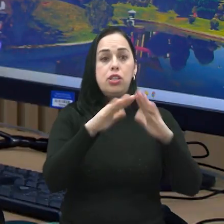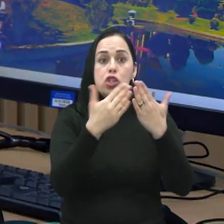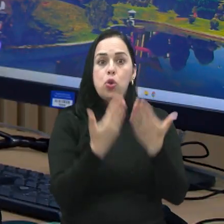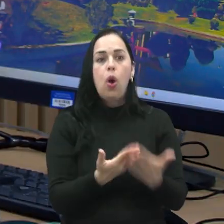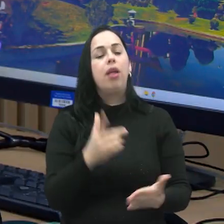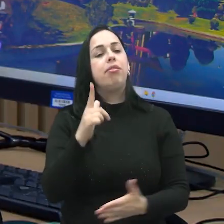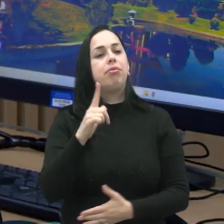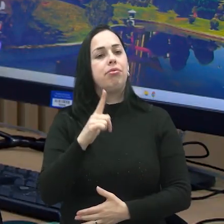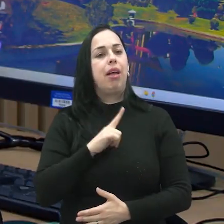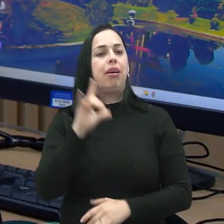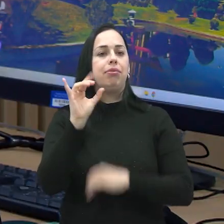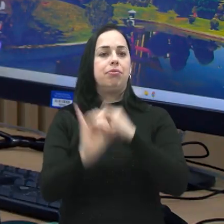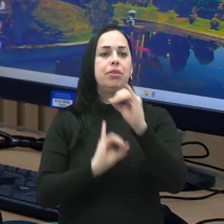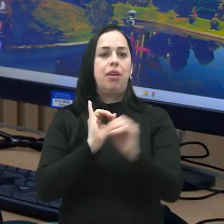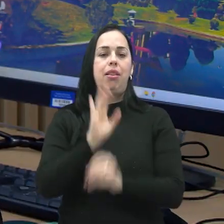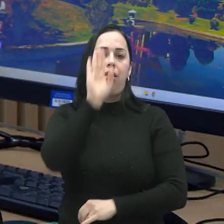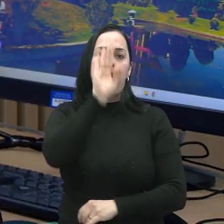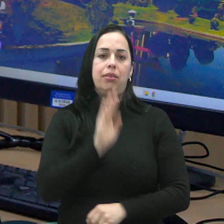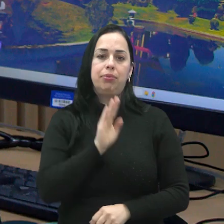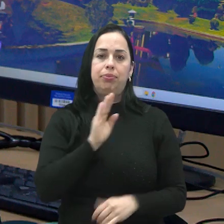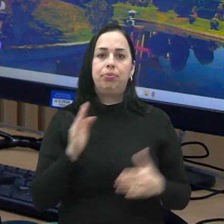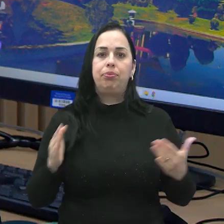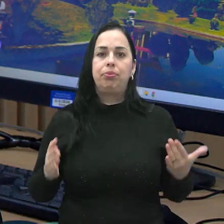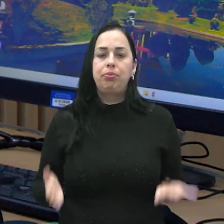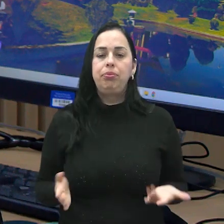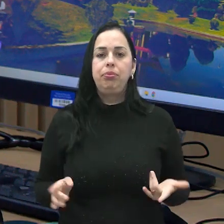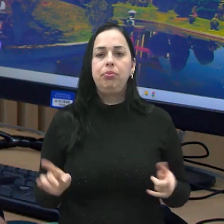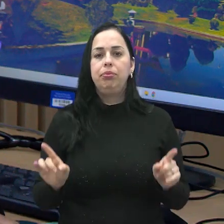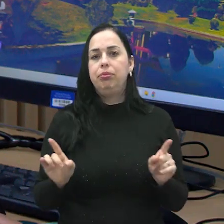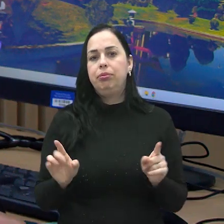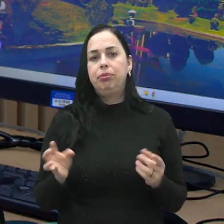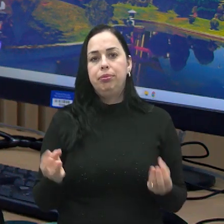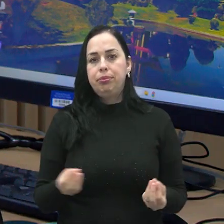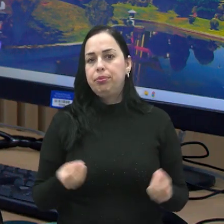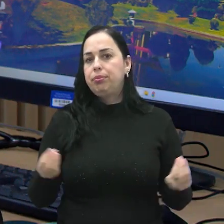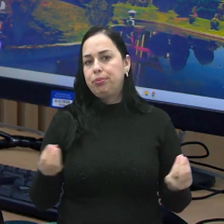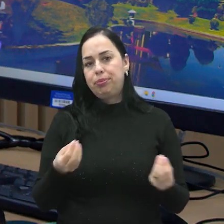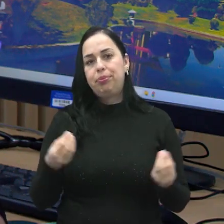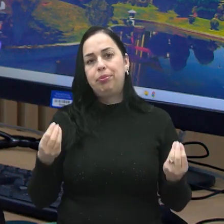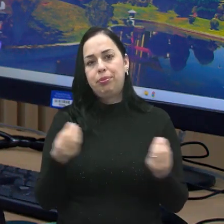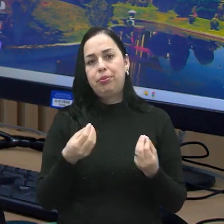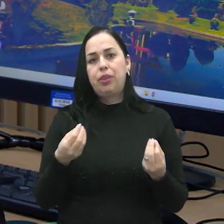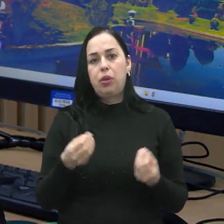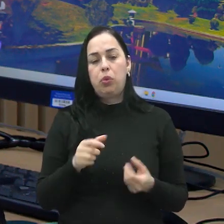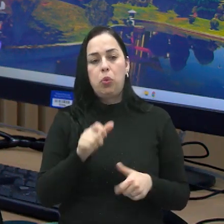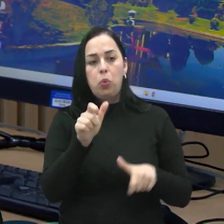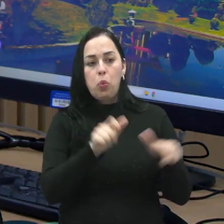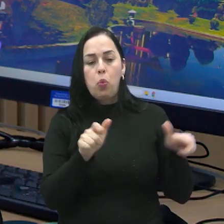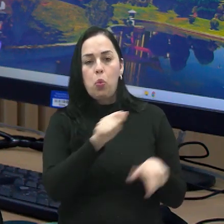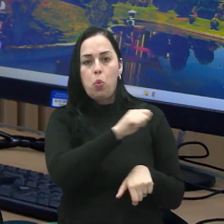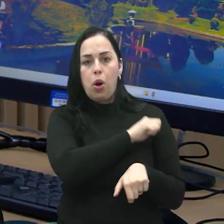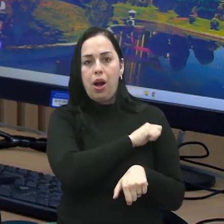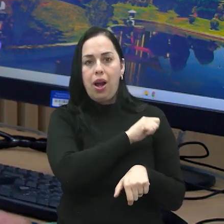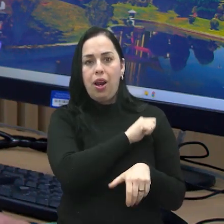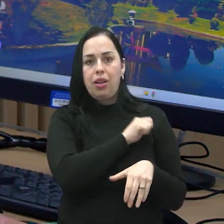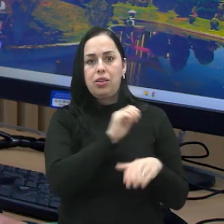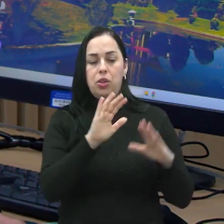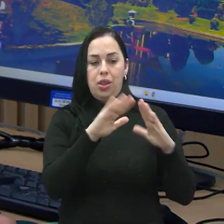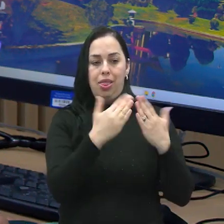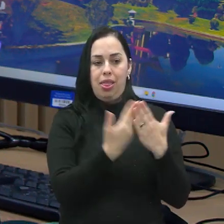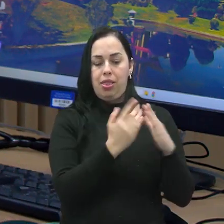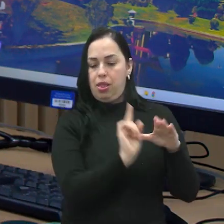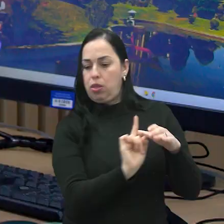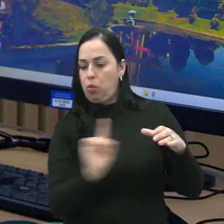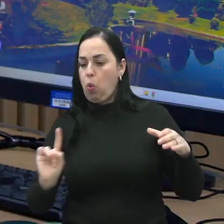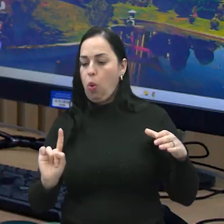nossa rede, têm acesso à internet gratuita. Além disso, um aluno que estiver, por exemplo, fora da